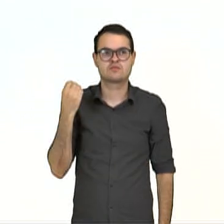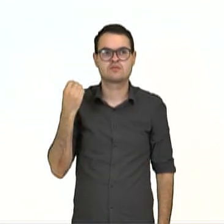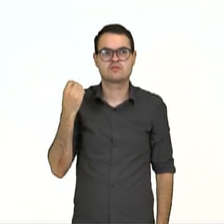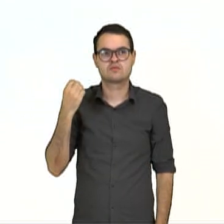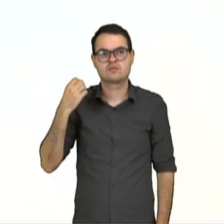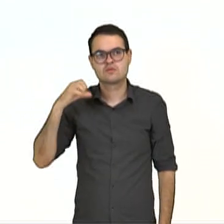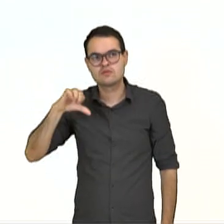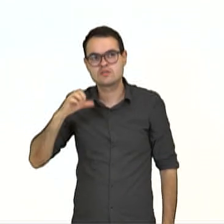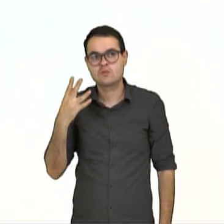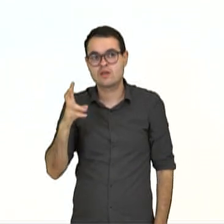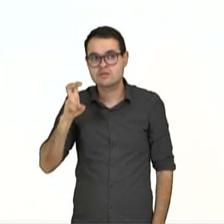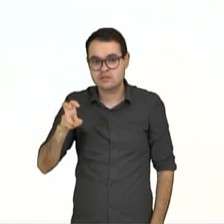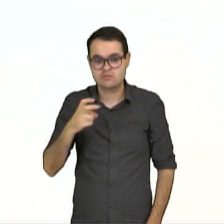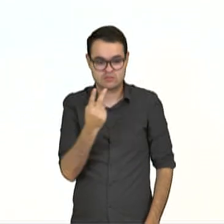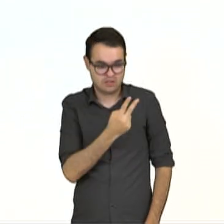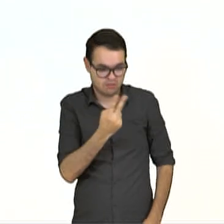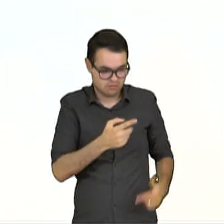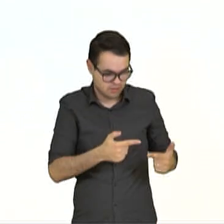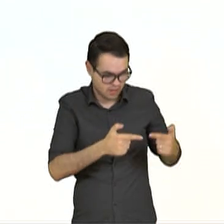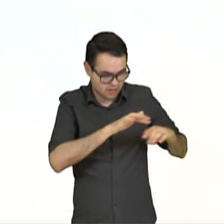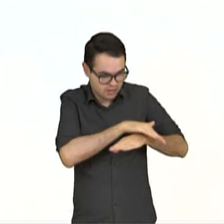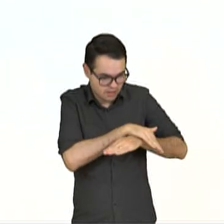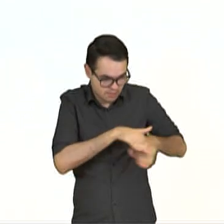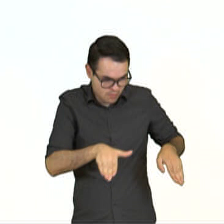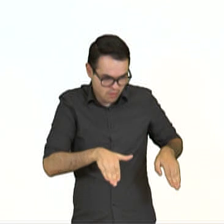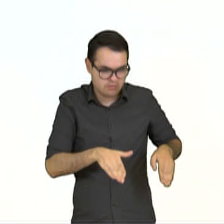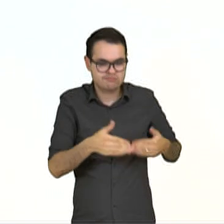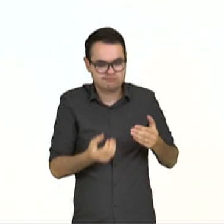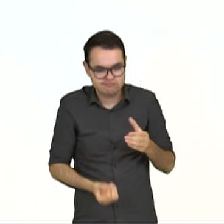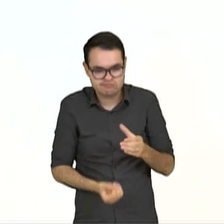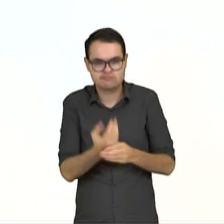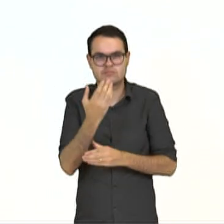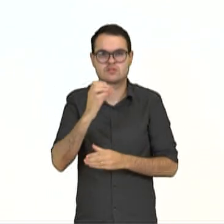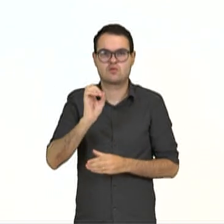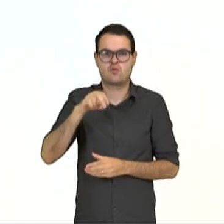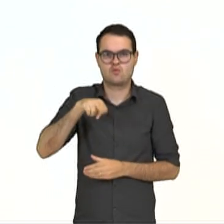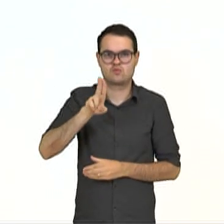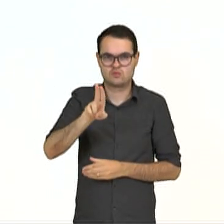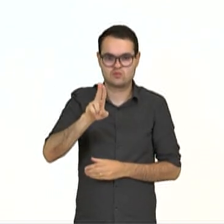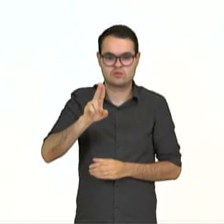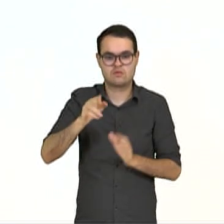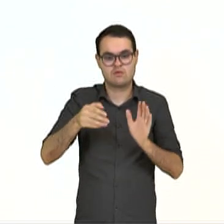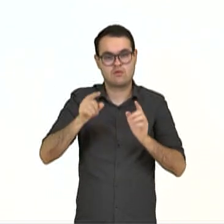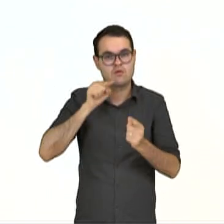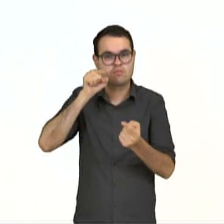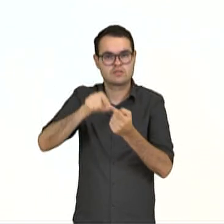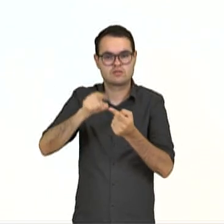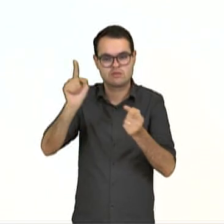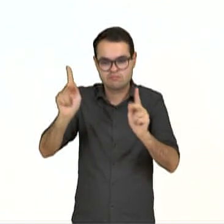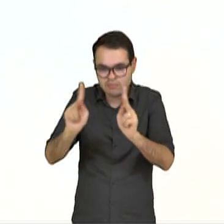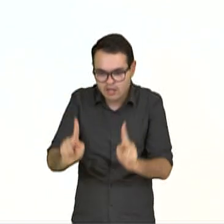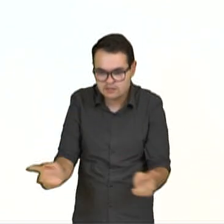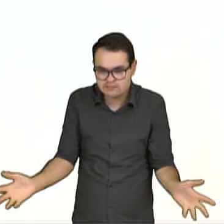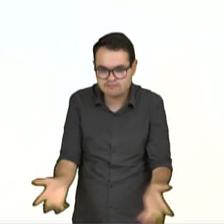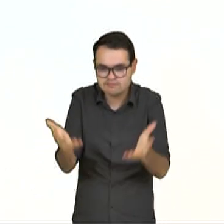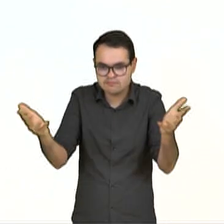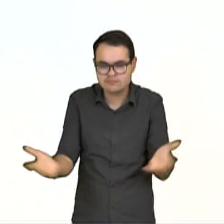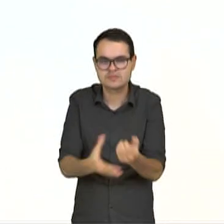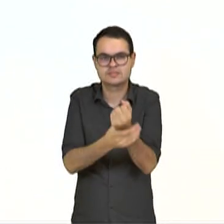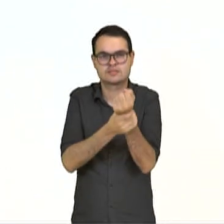1945, após a Segunda Guerra Mundial, com o objetivo de manter a paz e a